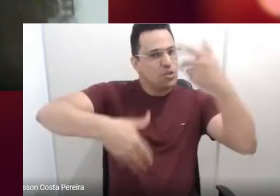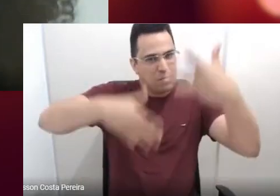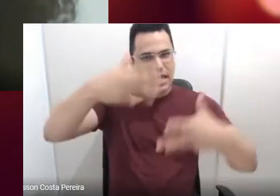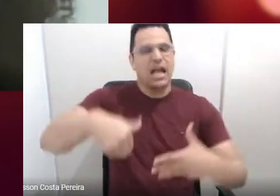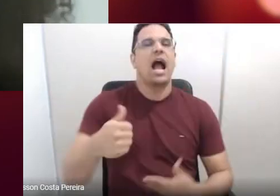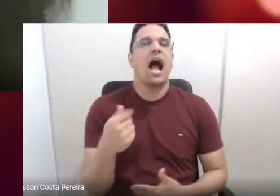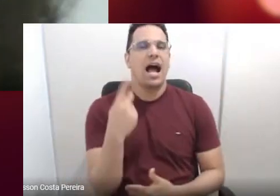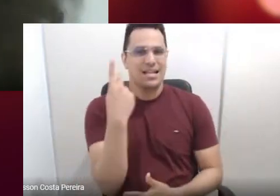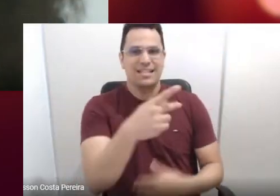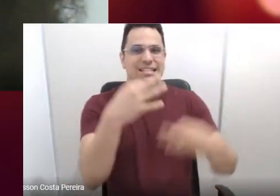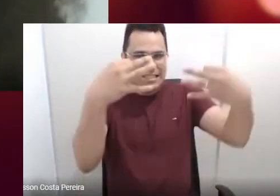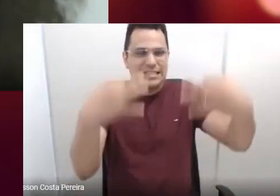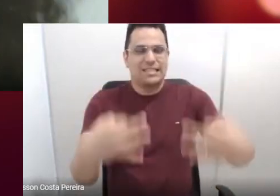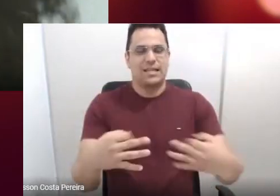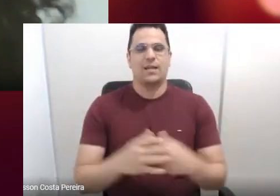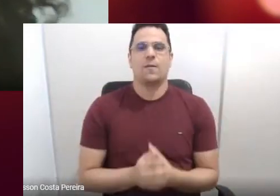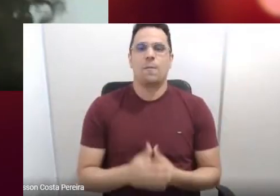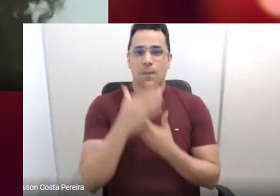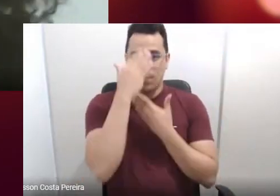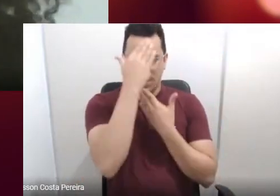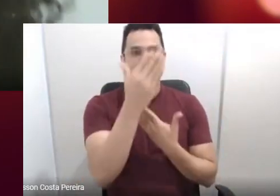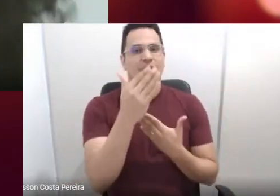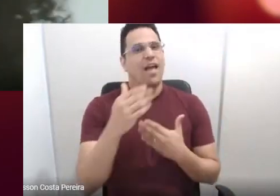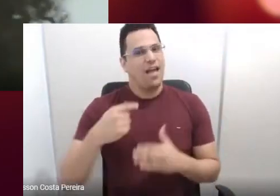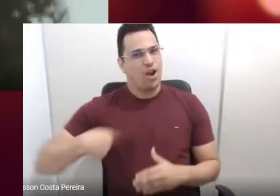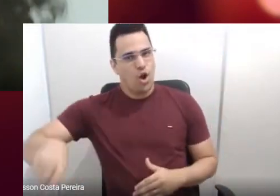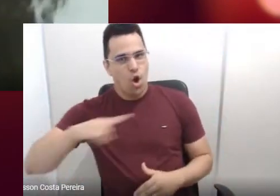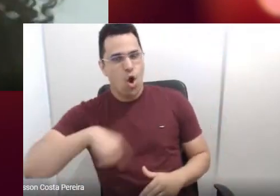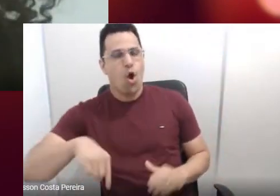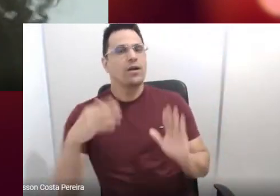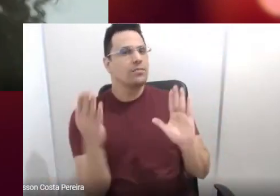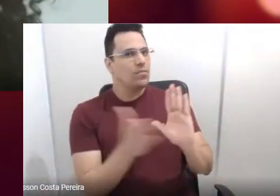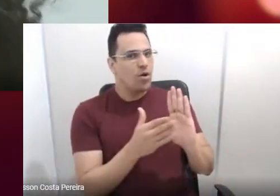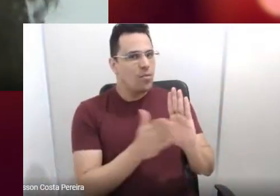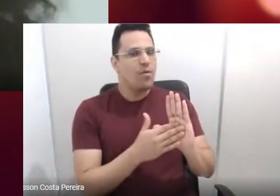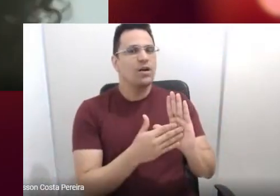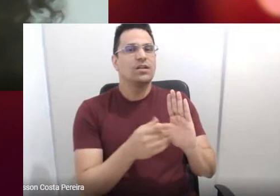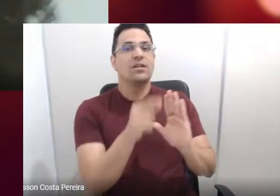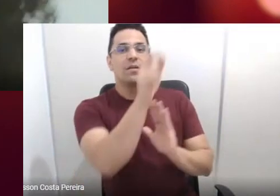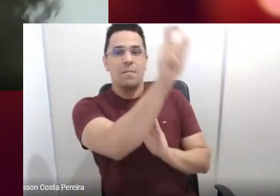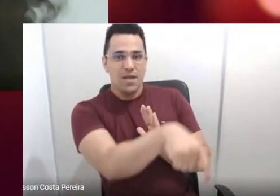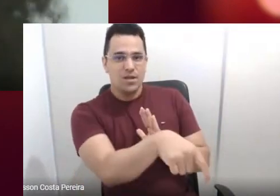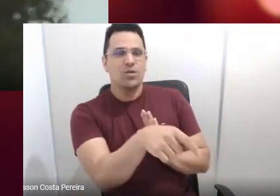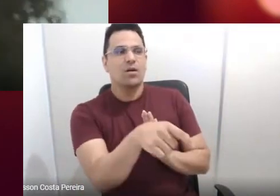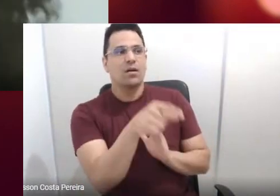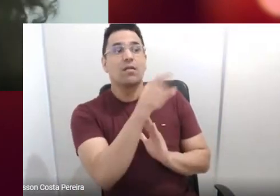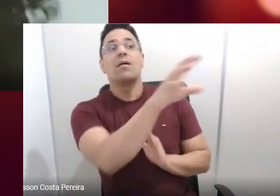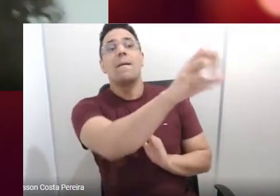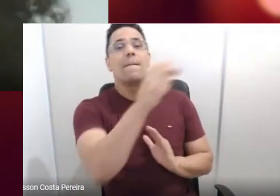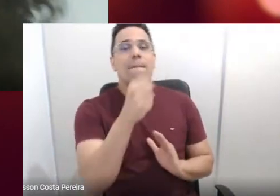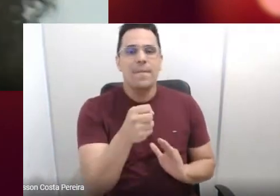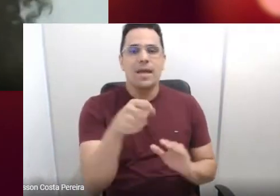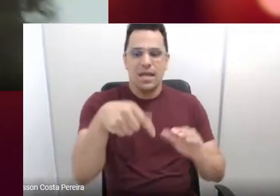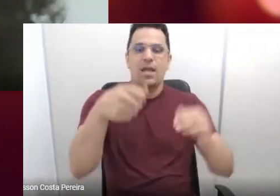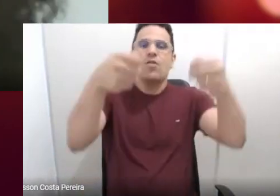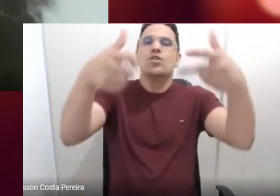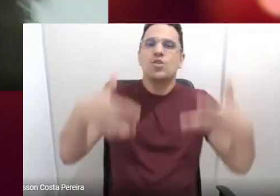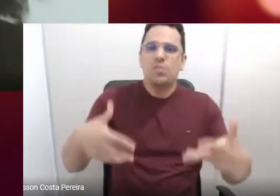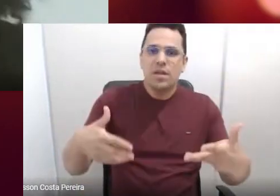de uma forma mais qualificada, né, então agradeço muito, né, e acho que a proposta foi essa mesma, a gente